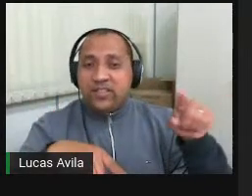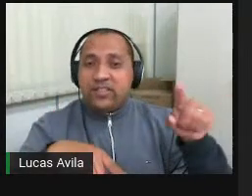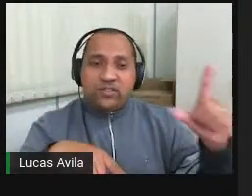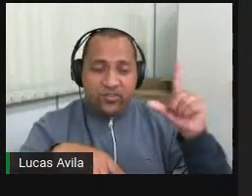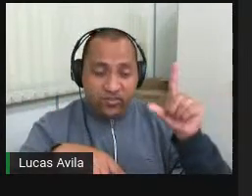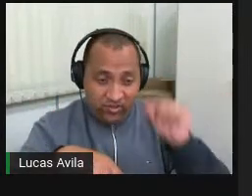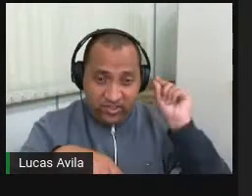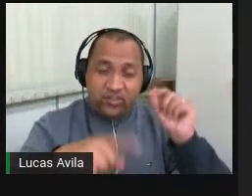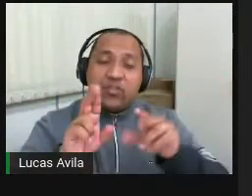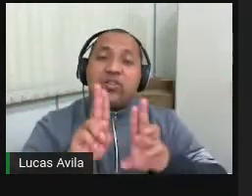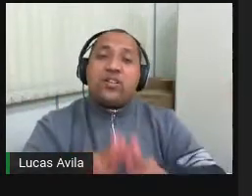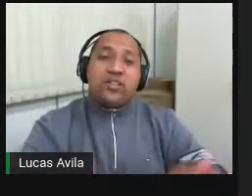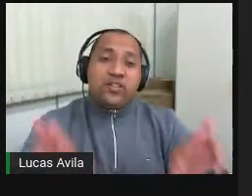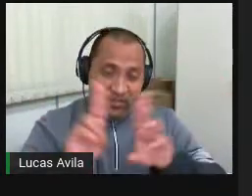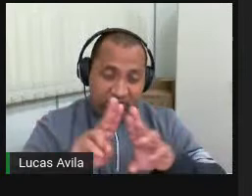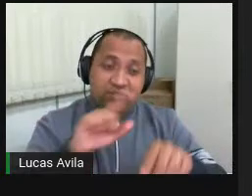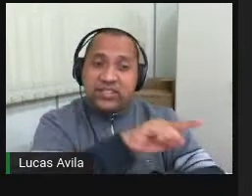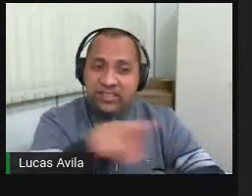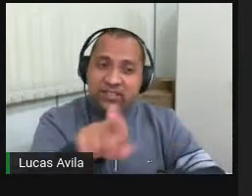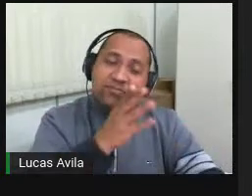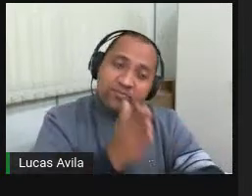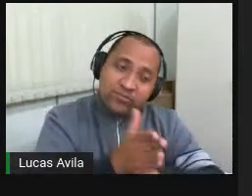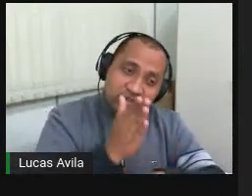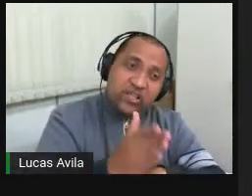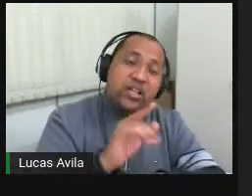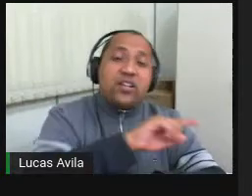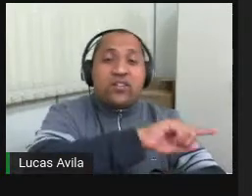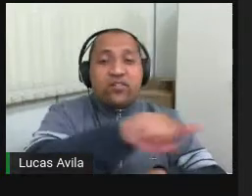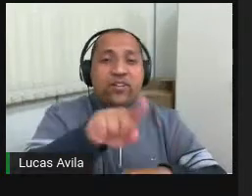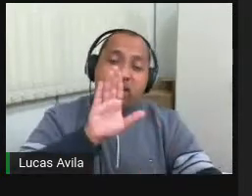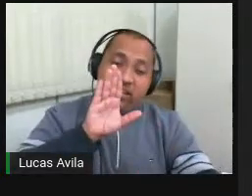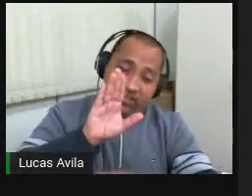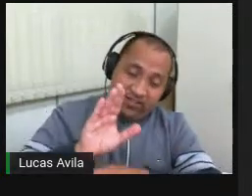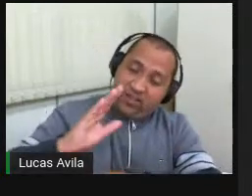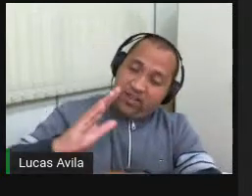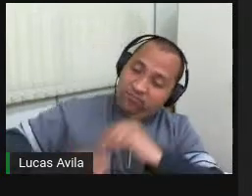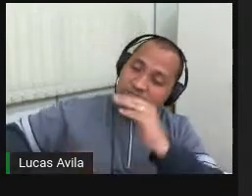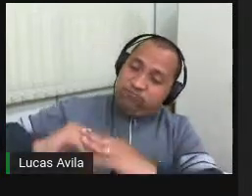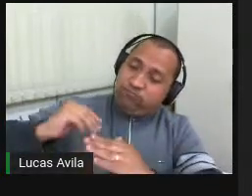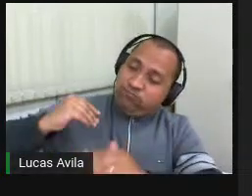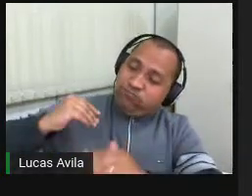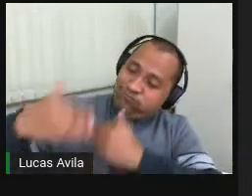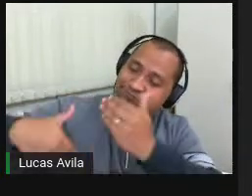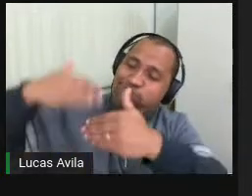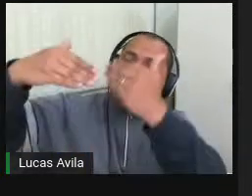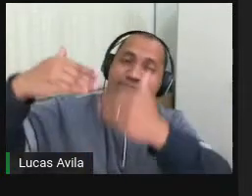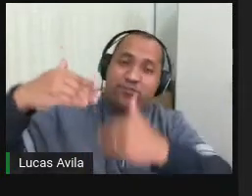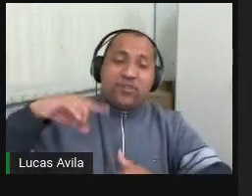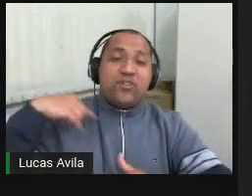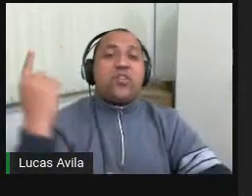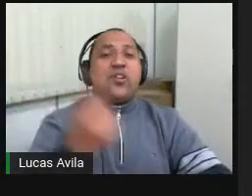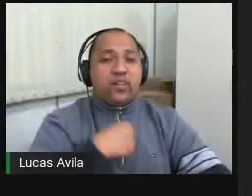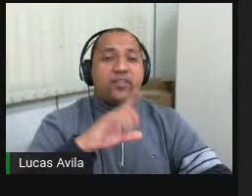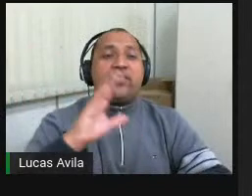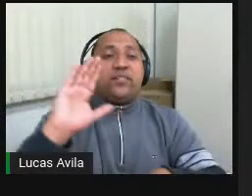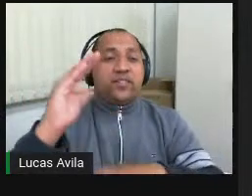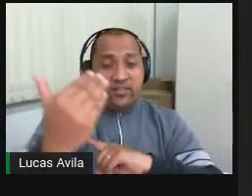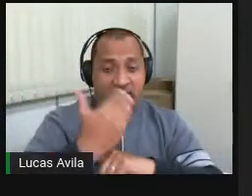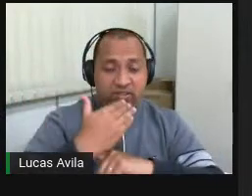Vocês fizeram parte dela. Vocês nos ajudaram a crescer. Vocês nos fizeram